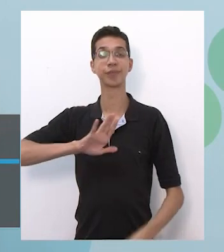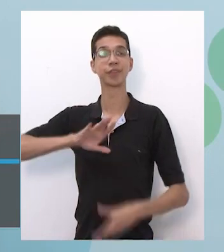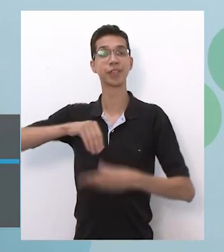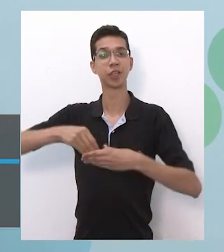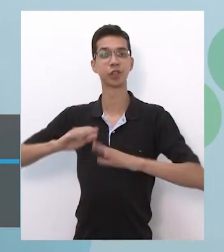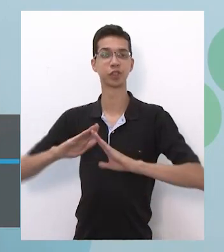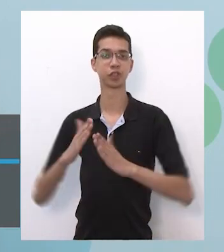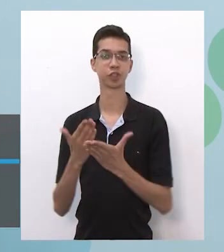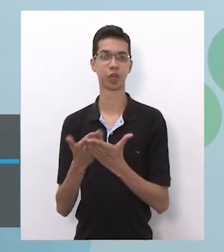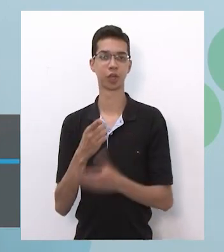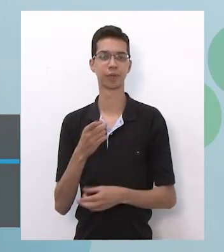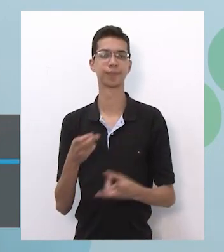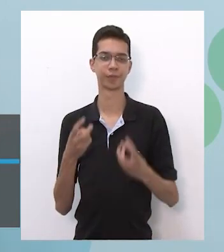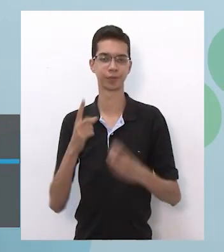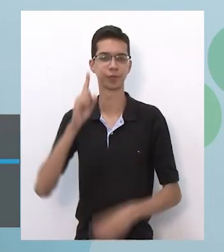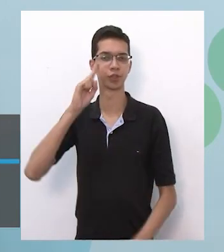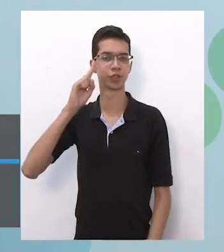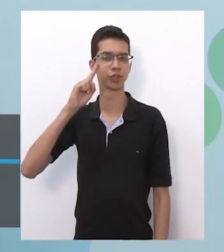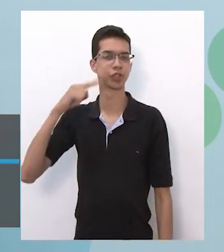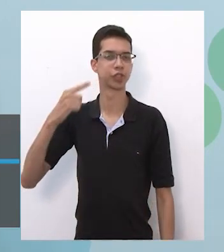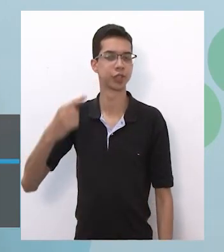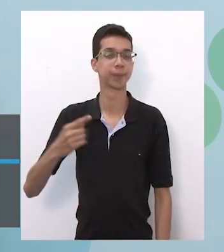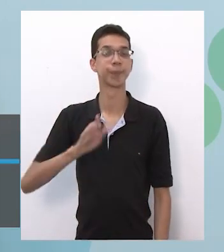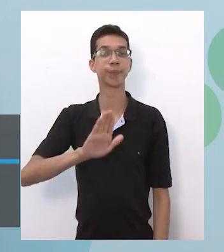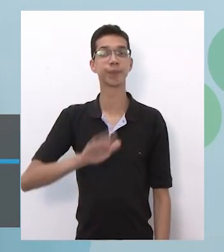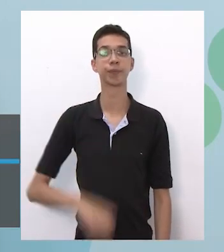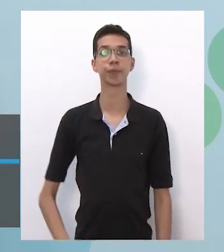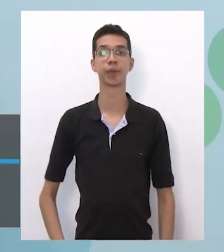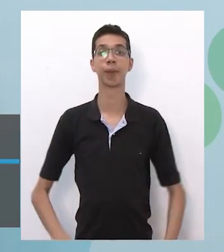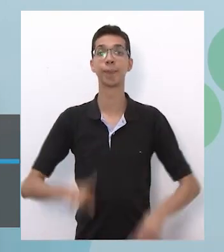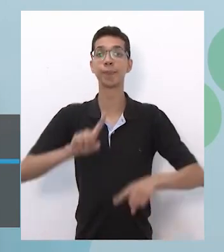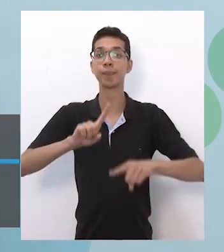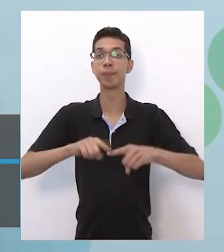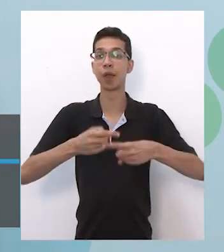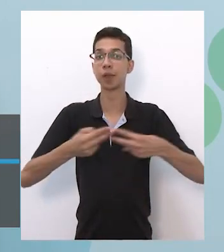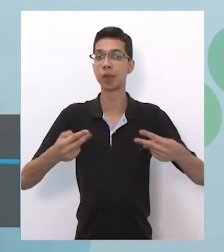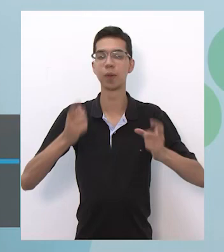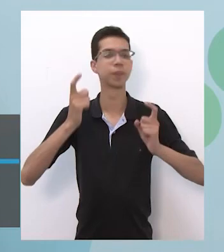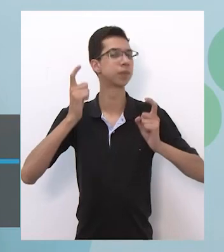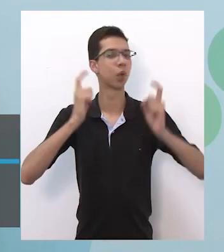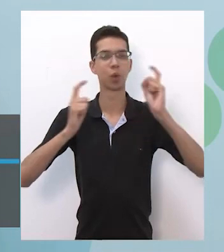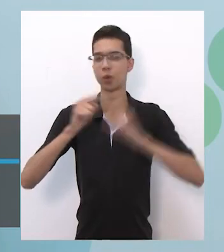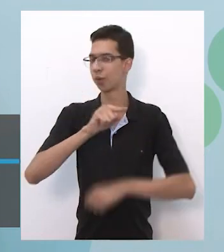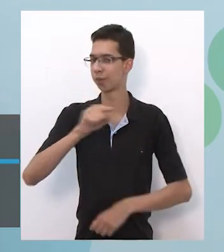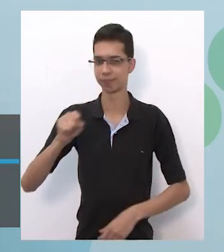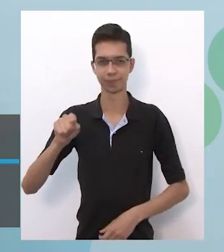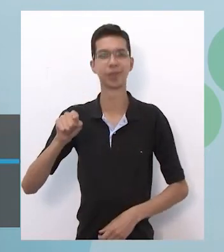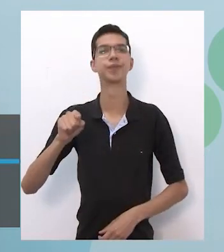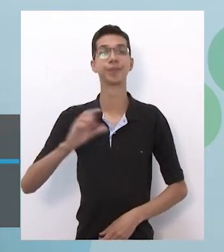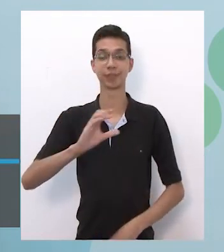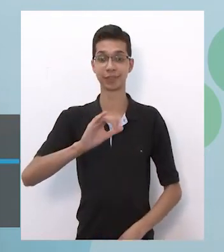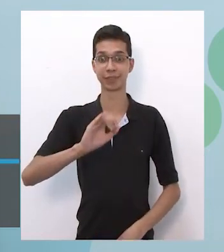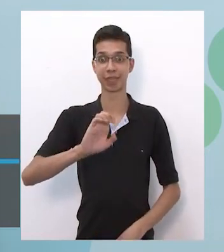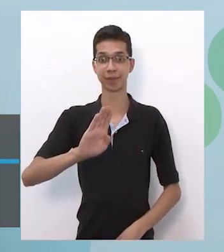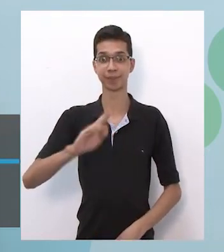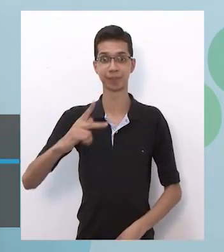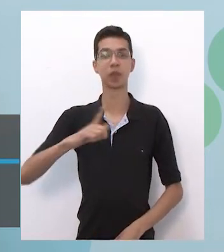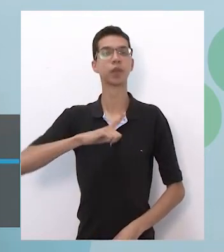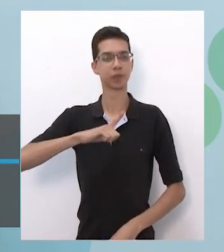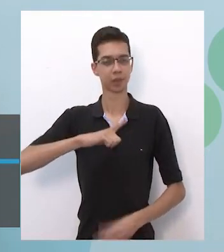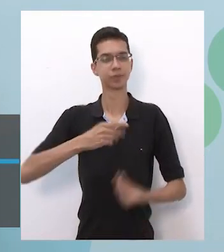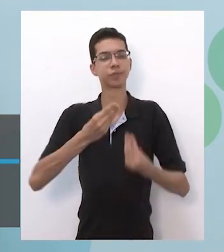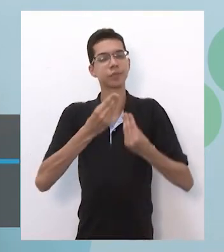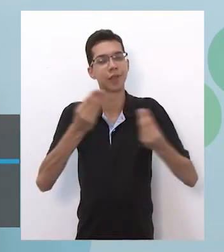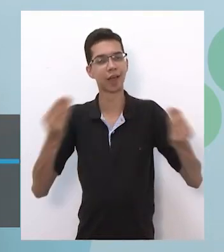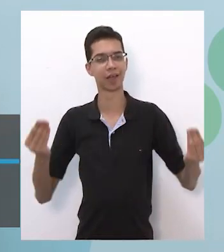Então, não precisa ser um motivo de preocupação, todo o material fornecido vai ser fornecido pelo nosso centro. Então, você não precisa trazer nada, não